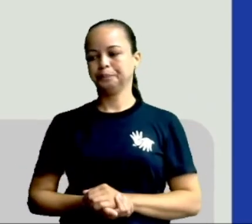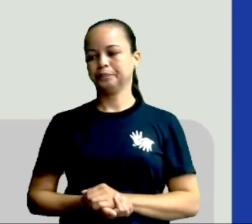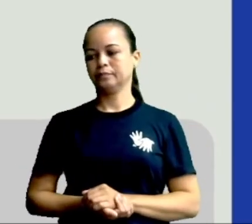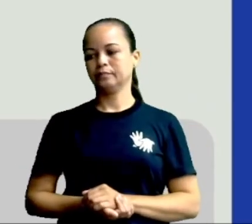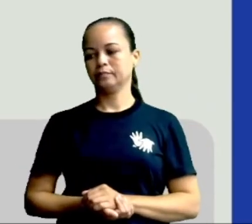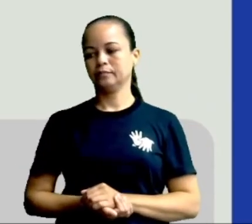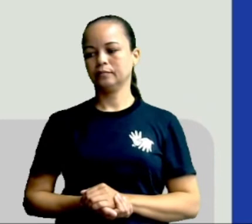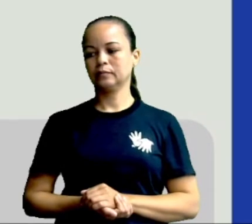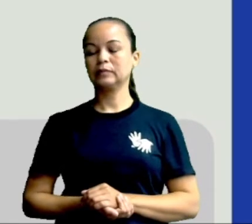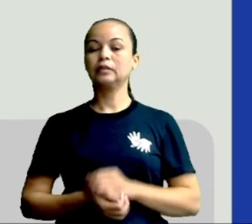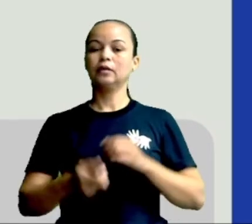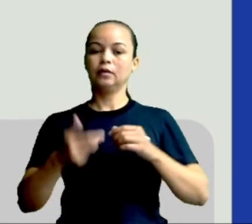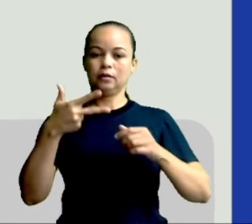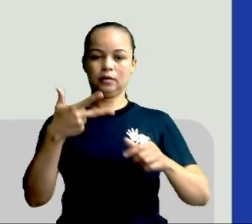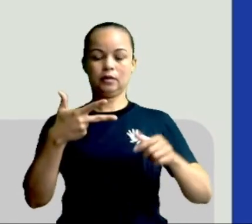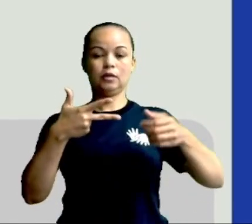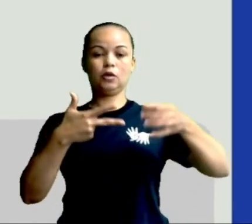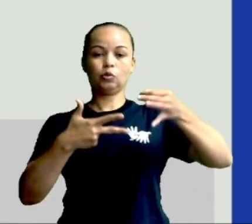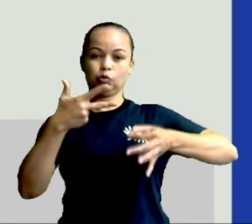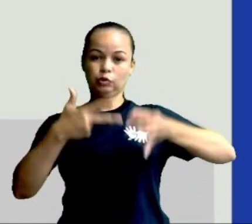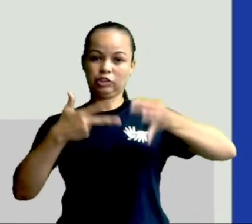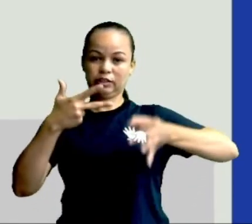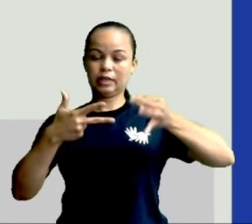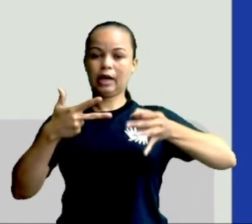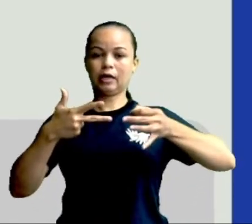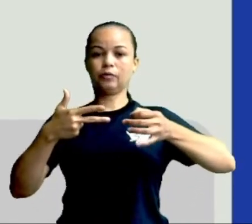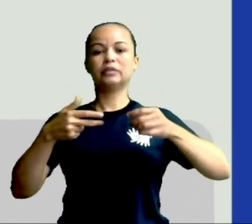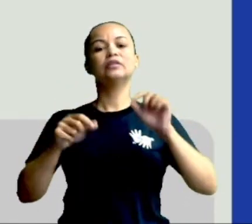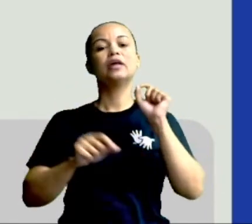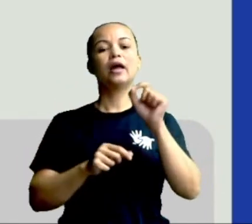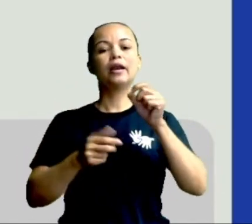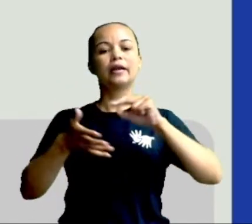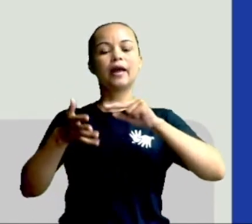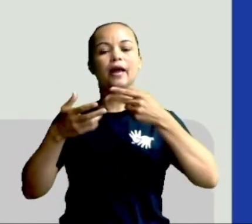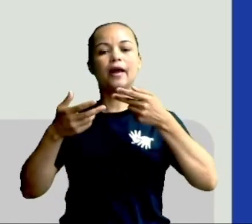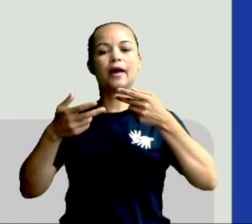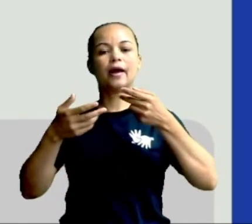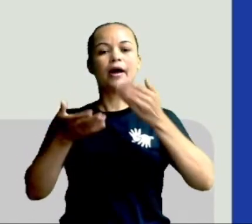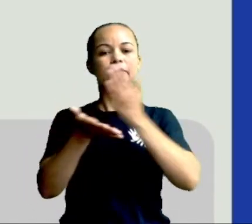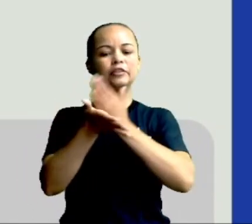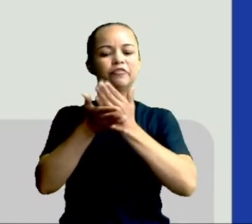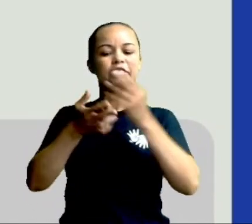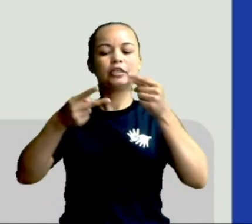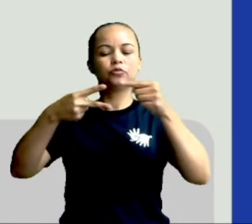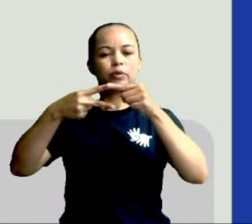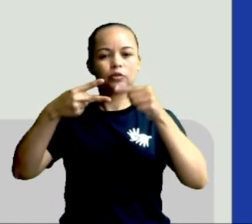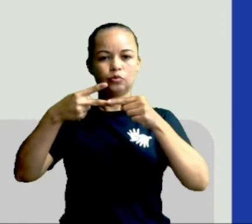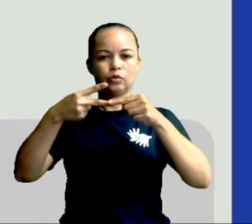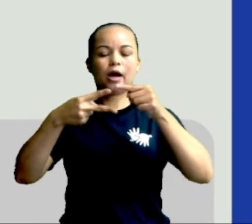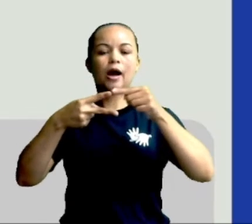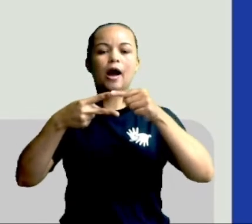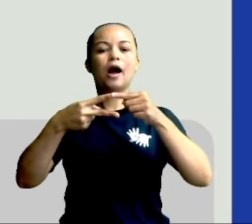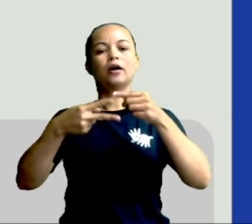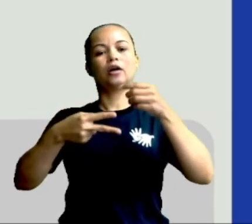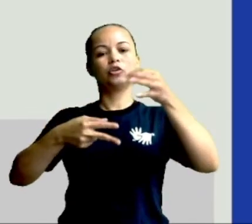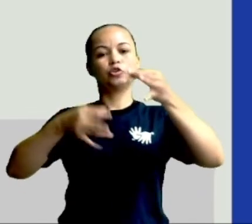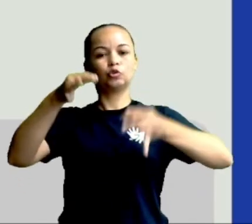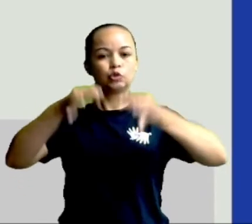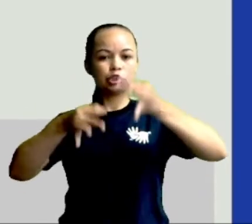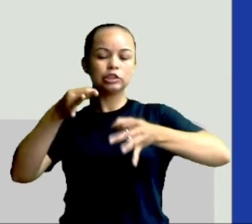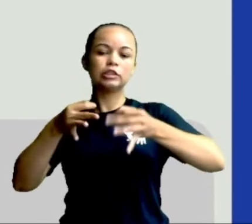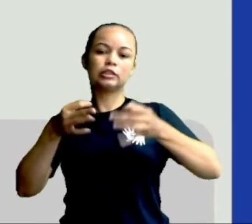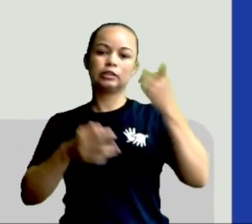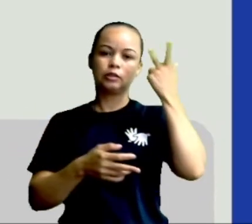e o judiciário ele é dividido em duas áreas a justiça comum e aí a gente vai ter o